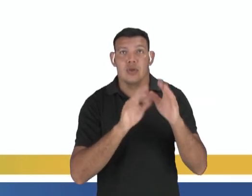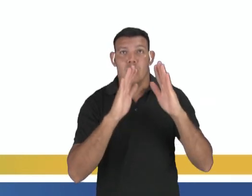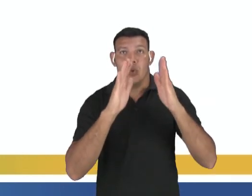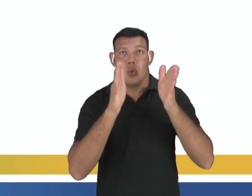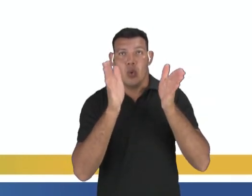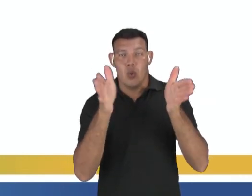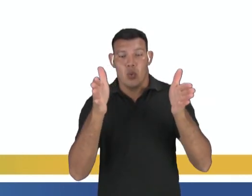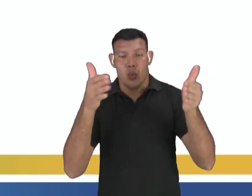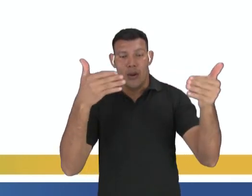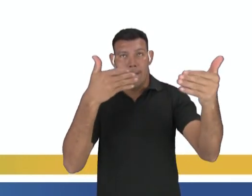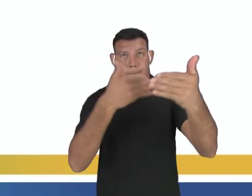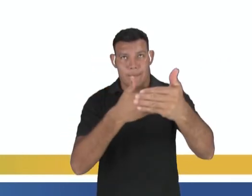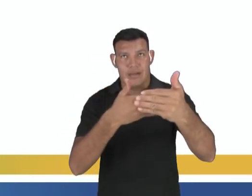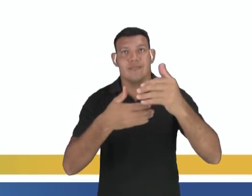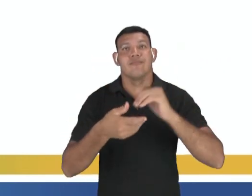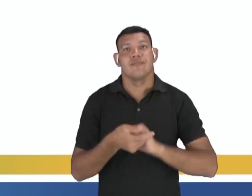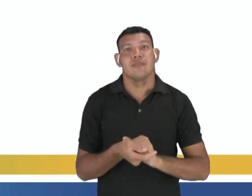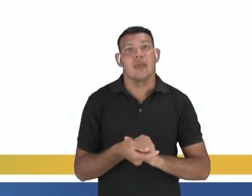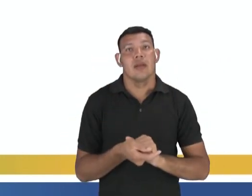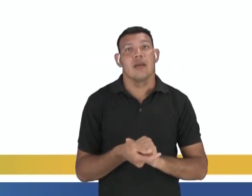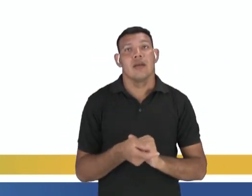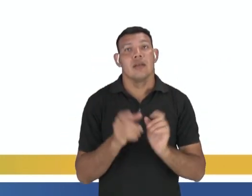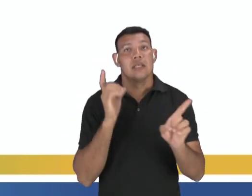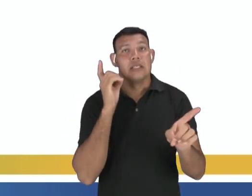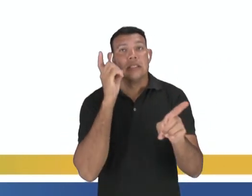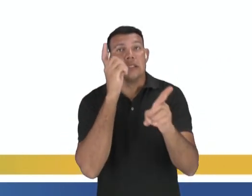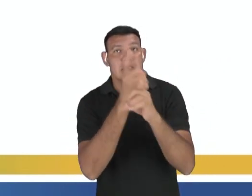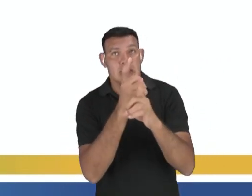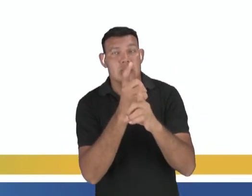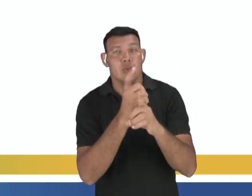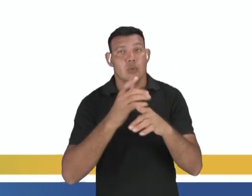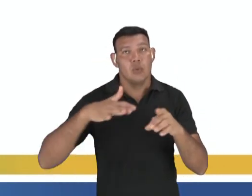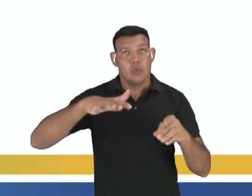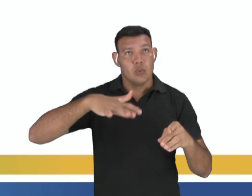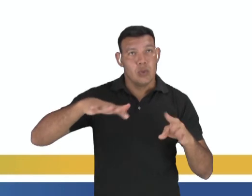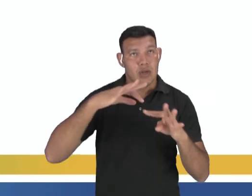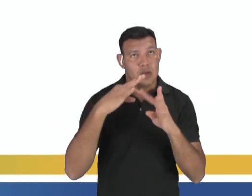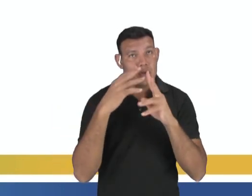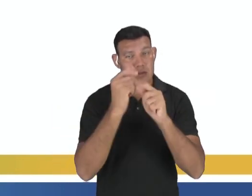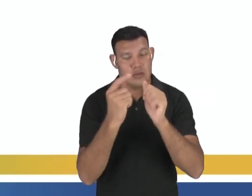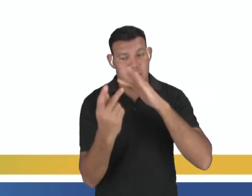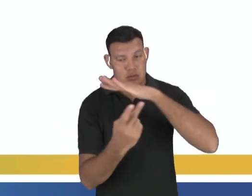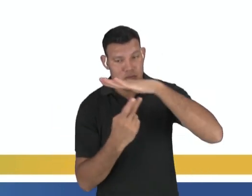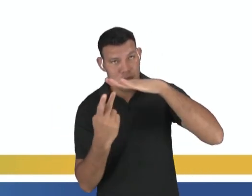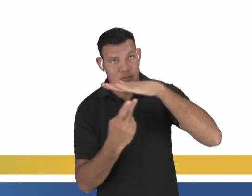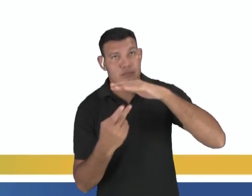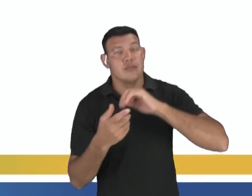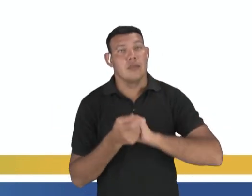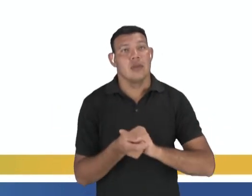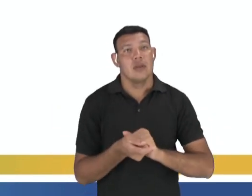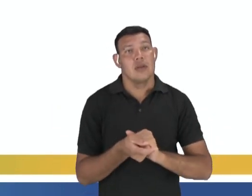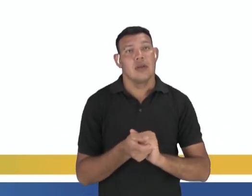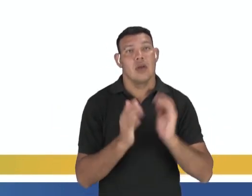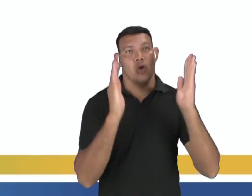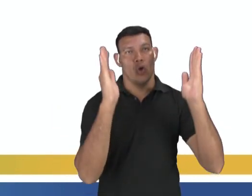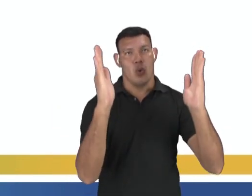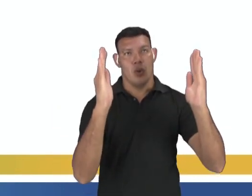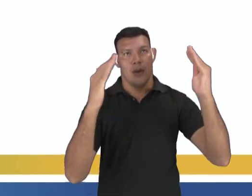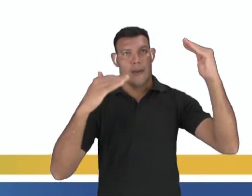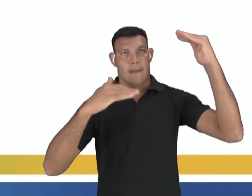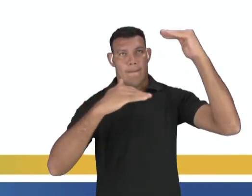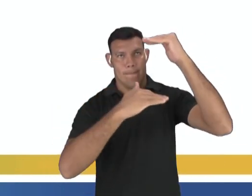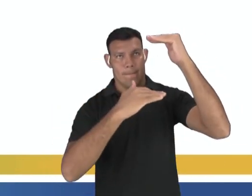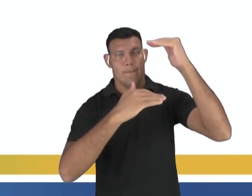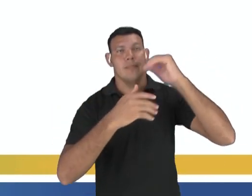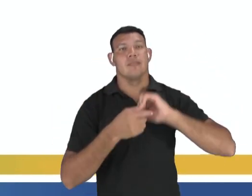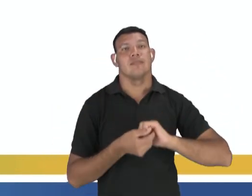nossa praça, certinho, e você pode fazer de duas formas. Você pode pensar assim, bom, os 4 ângulos internos são iguais, então eu tenho aí um